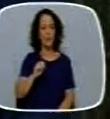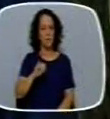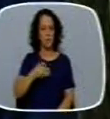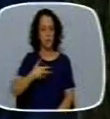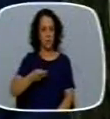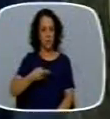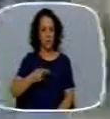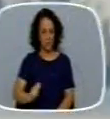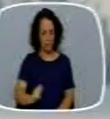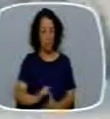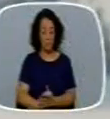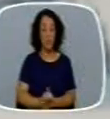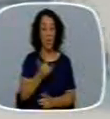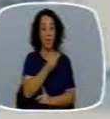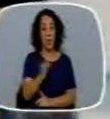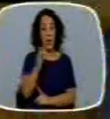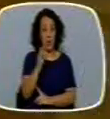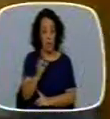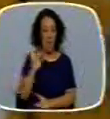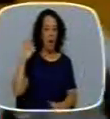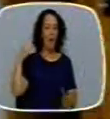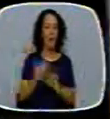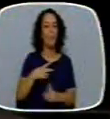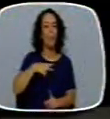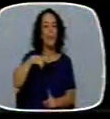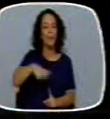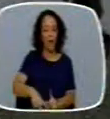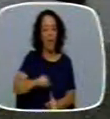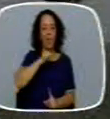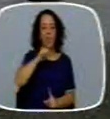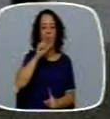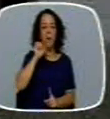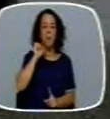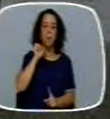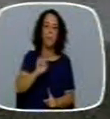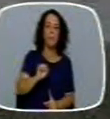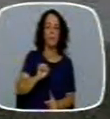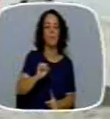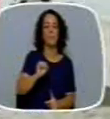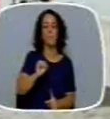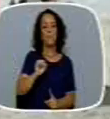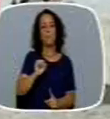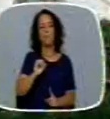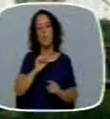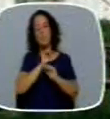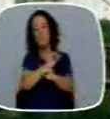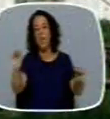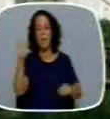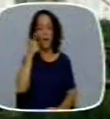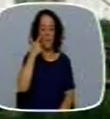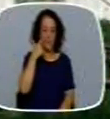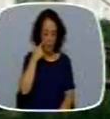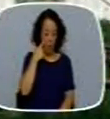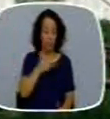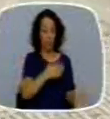nosso Dia Nacional, que celebramos cá em Portugal, que fazemos um dia de chamada de atenção. Este é um dia